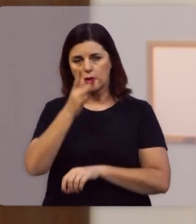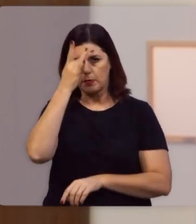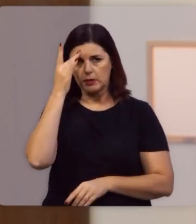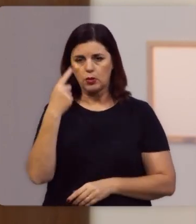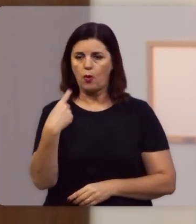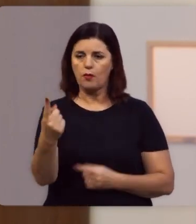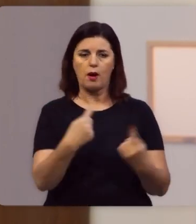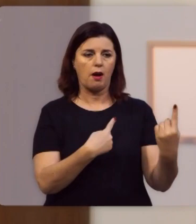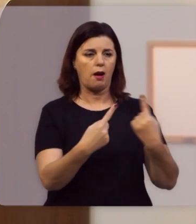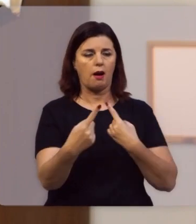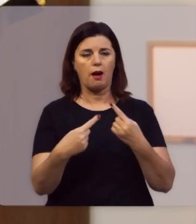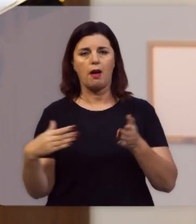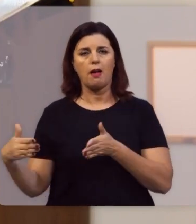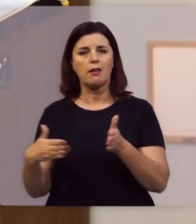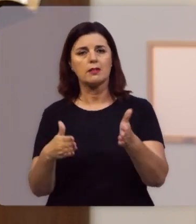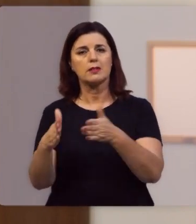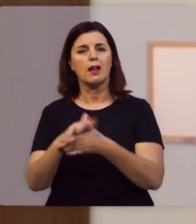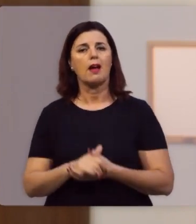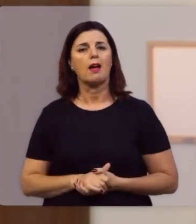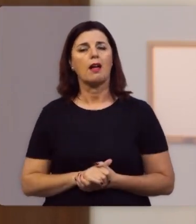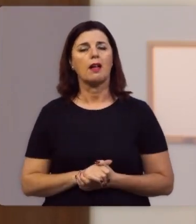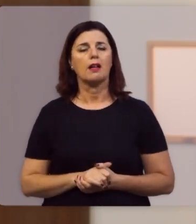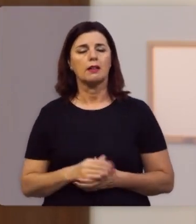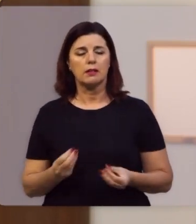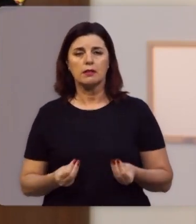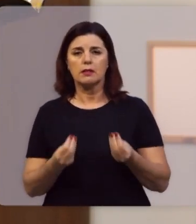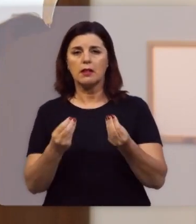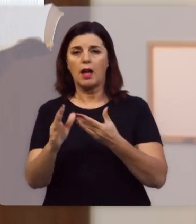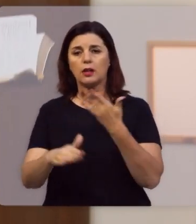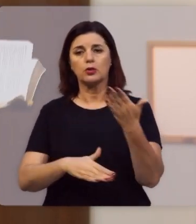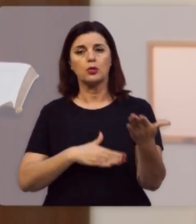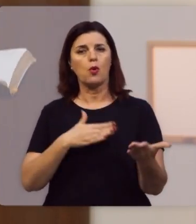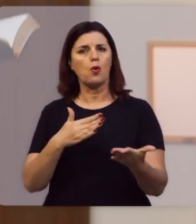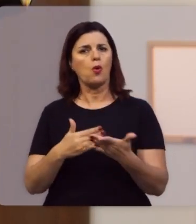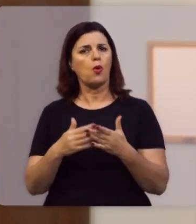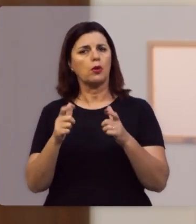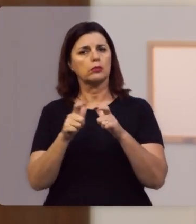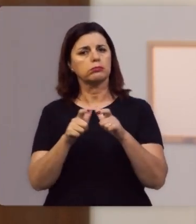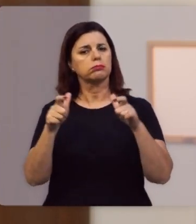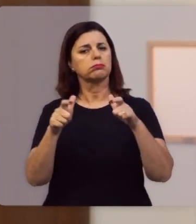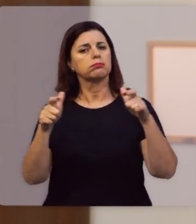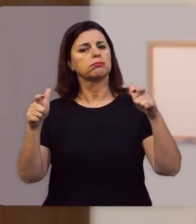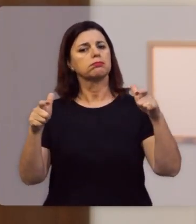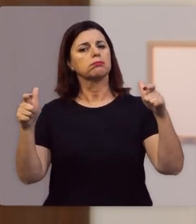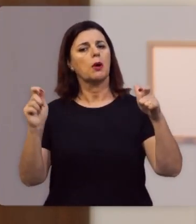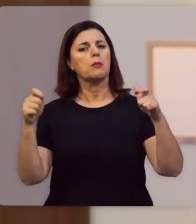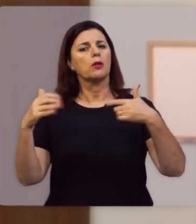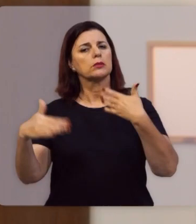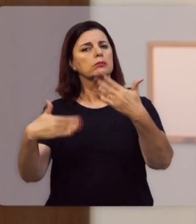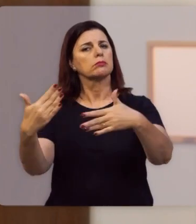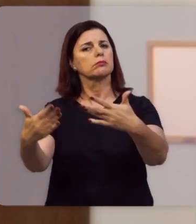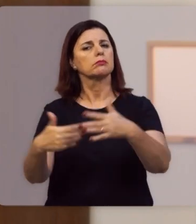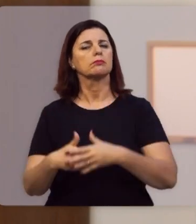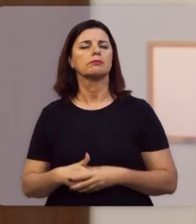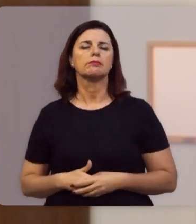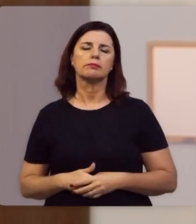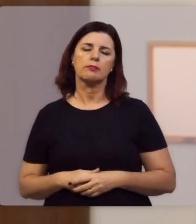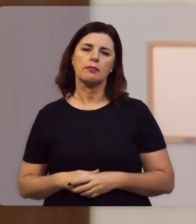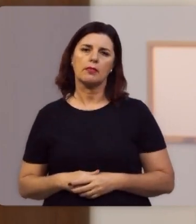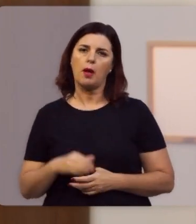do Povo as estradas trazendo todo acervo para aquela ação cresça progredida e avance